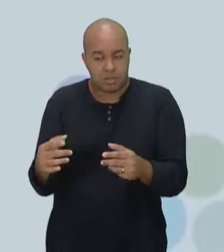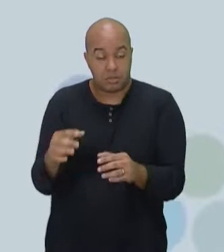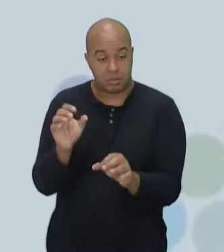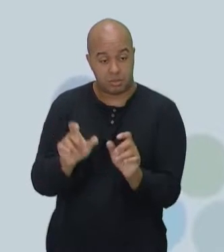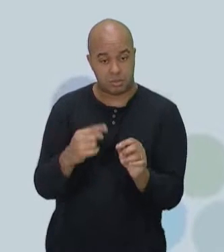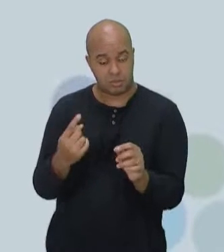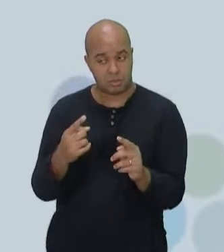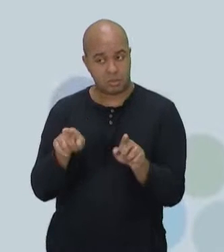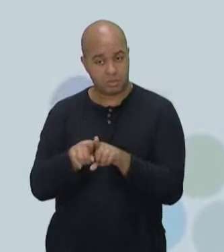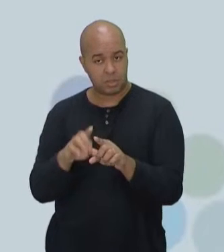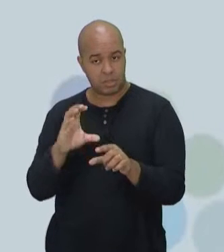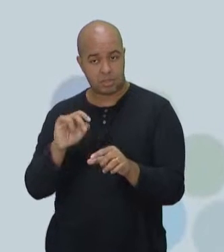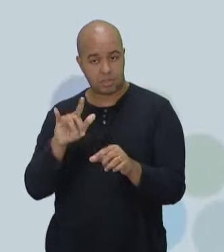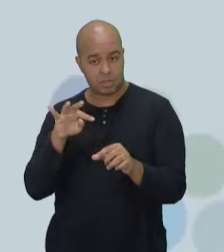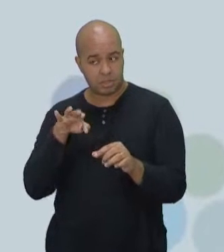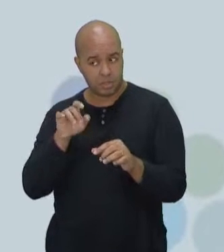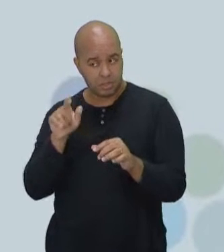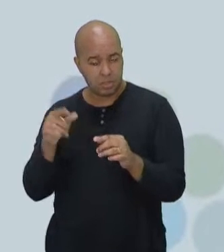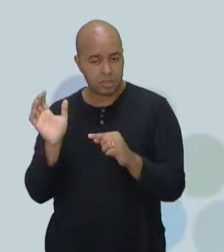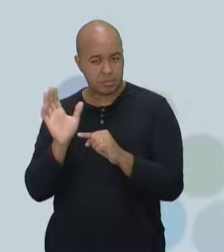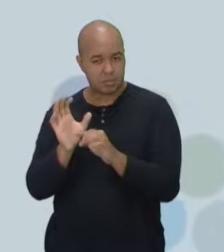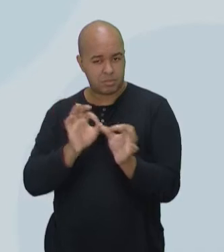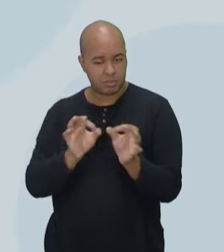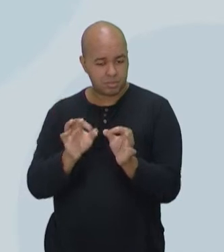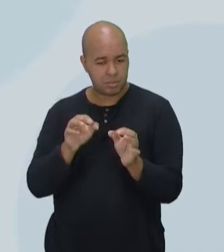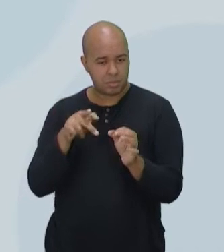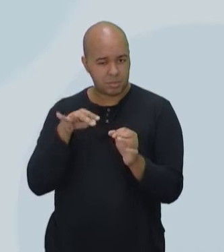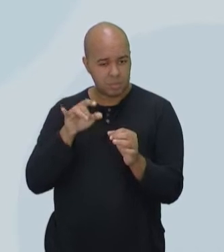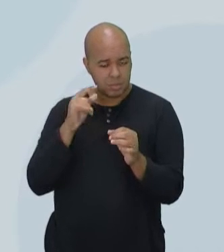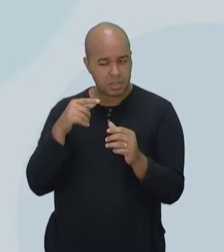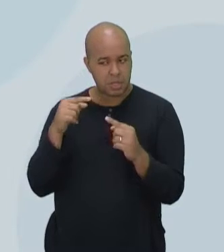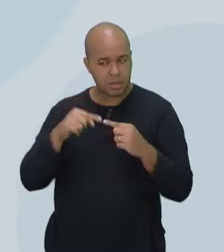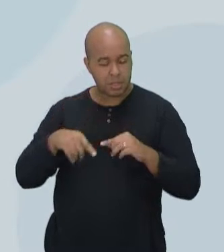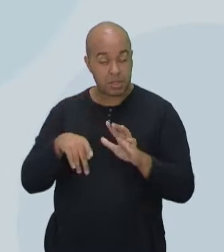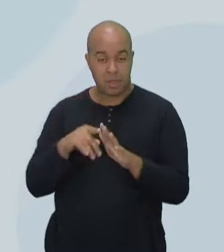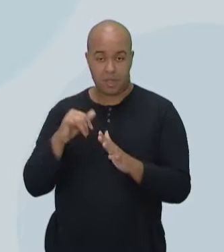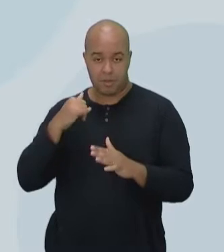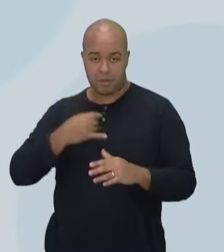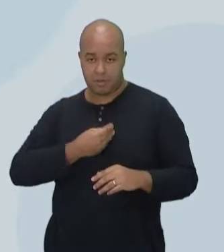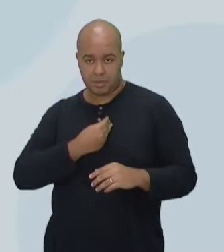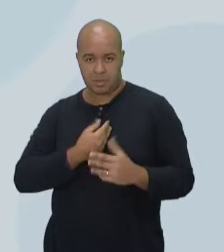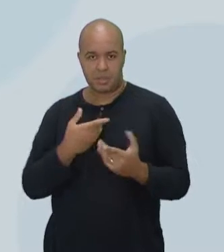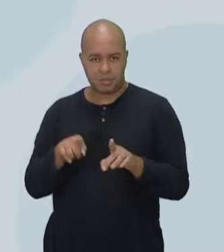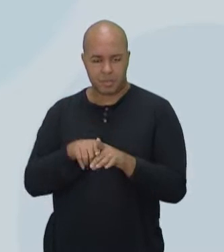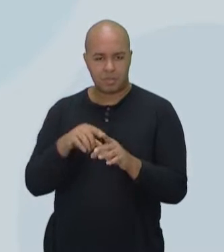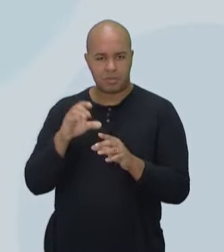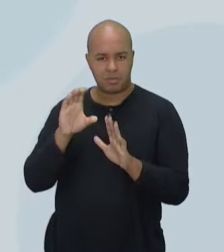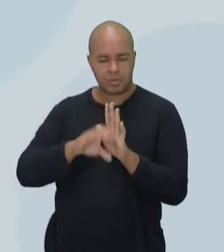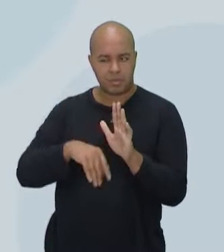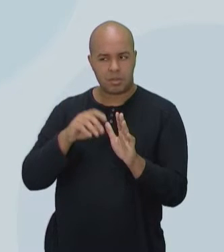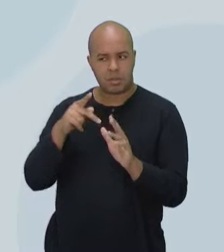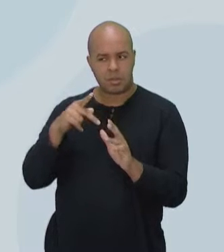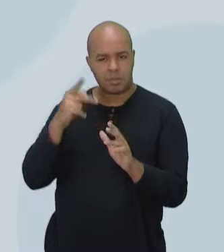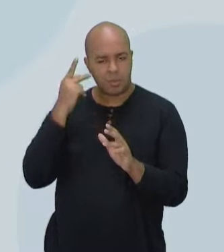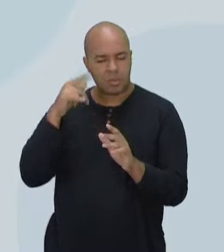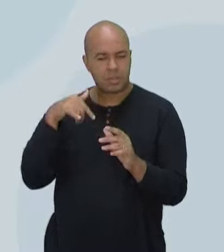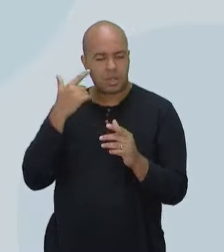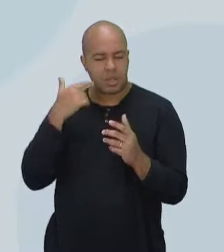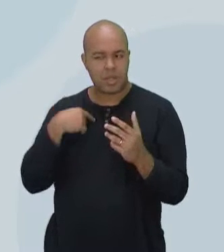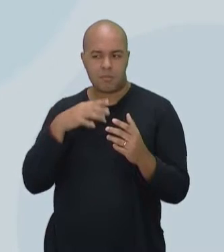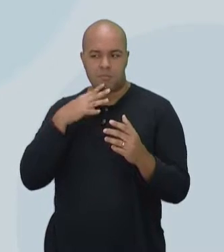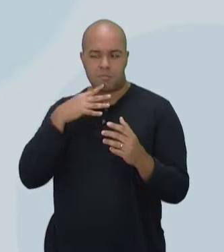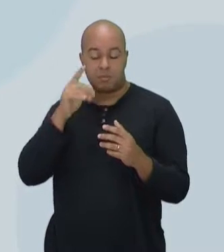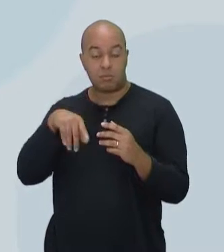individuais ou coletivas que minimizem consequências nocivas à vida. A habilidade do currículo paulista é o reconhecimento